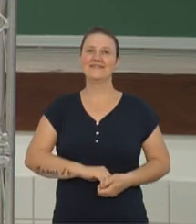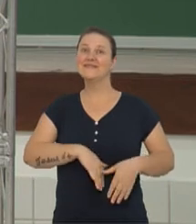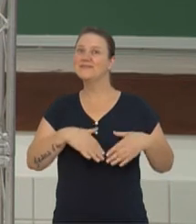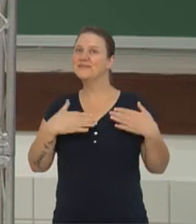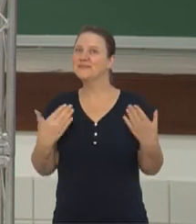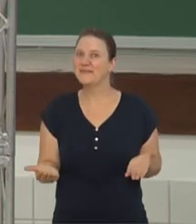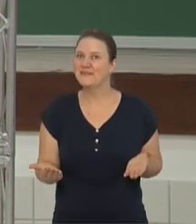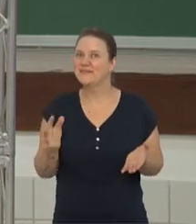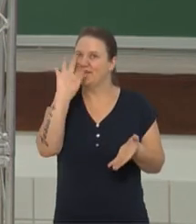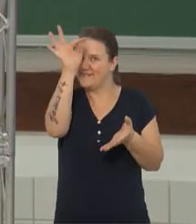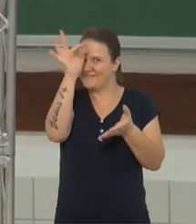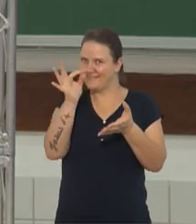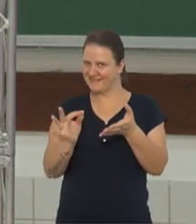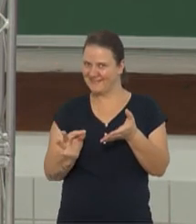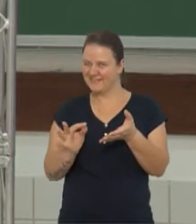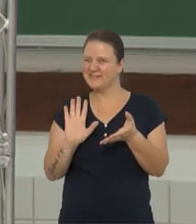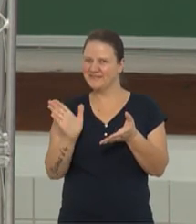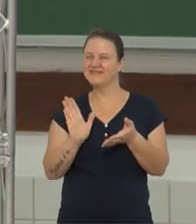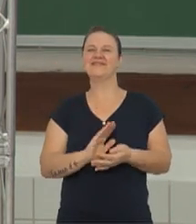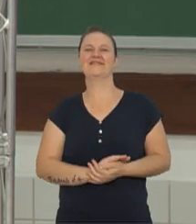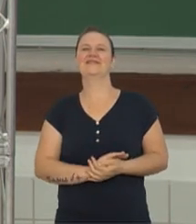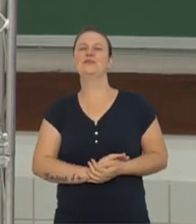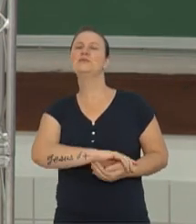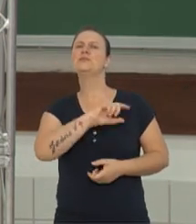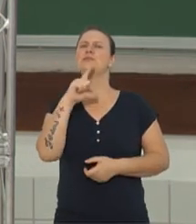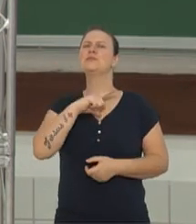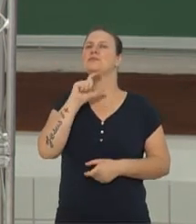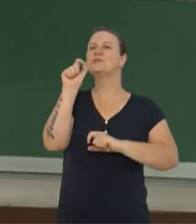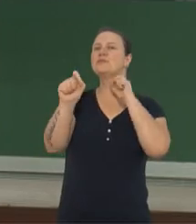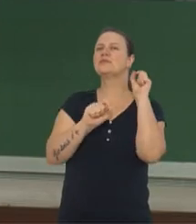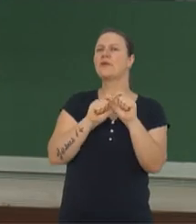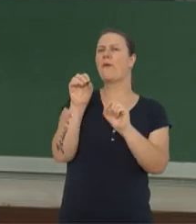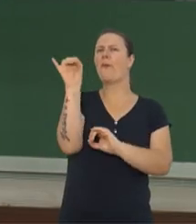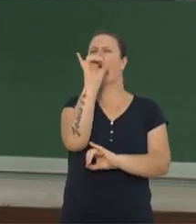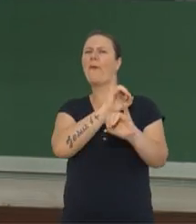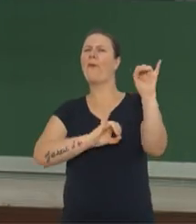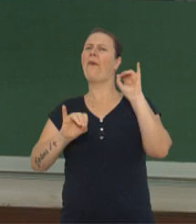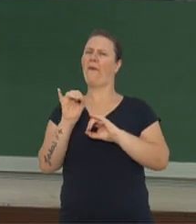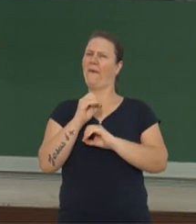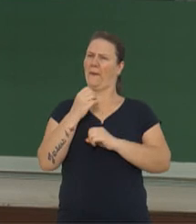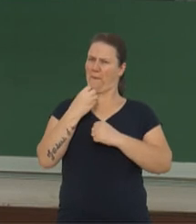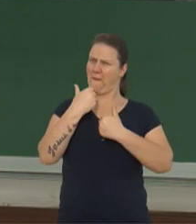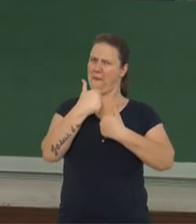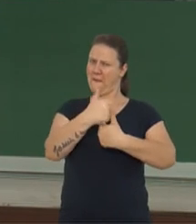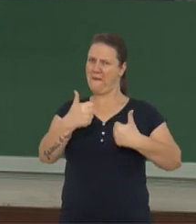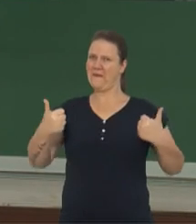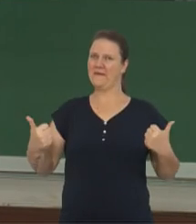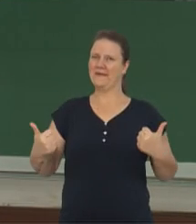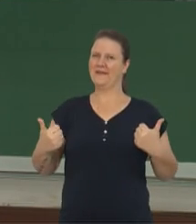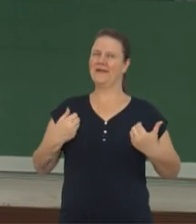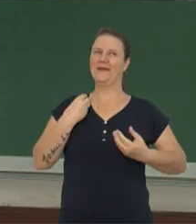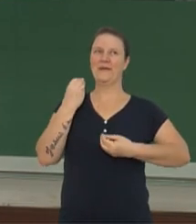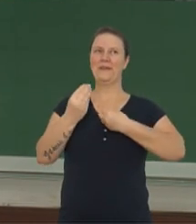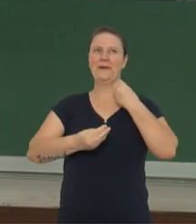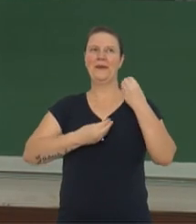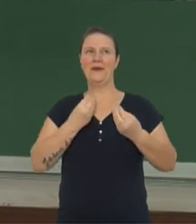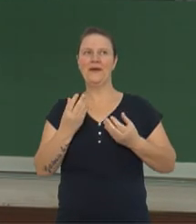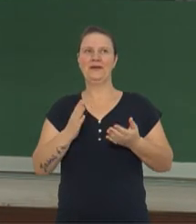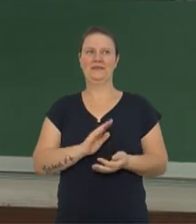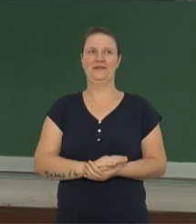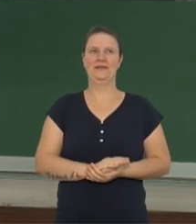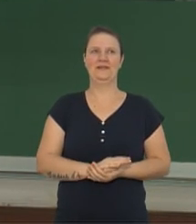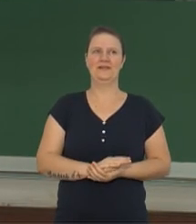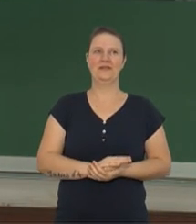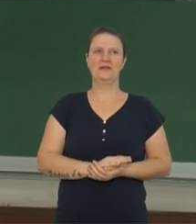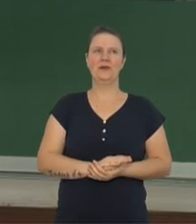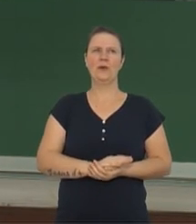Pues vamos a la corrección, a ver lo que tenemos. Hola, ¿qué tal? Dime, diga, ¿cómo planearás tu corto tiempo?